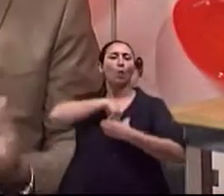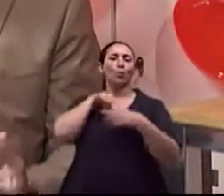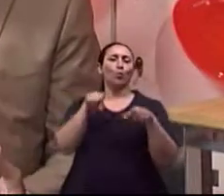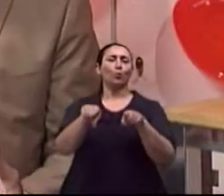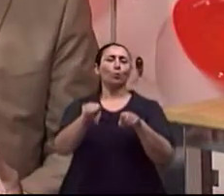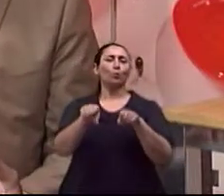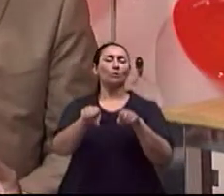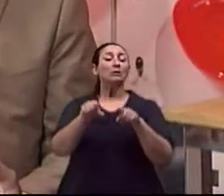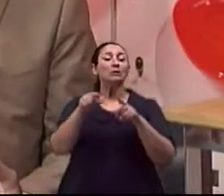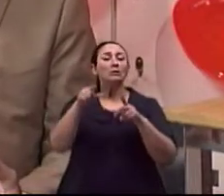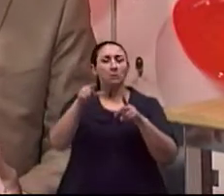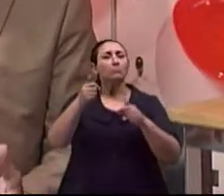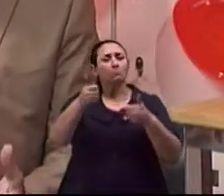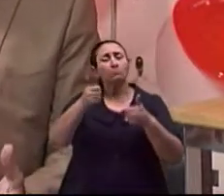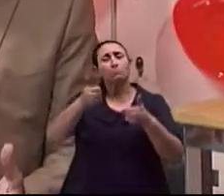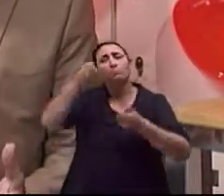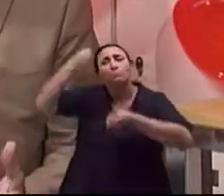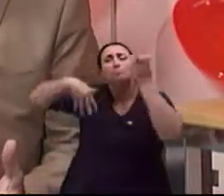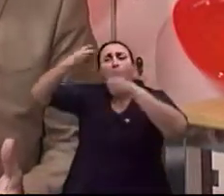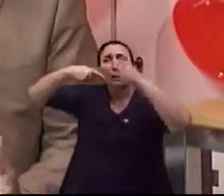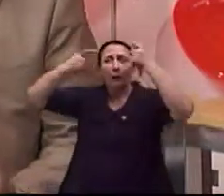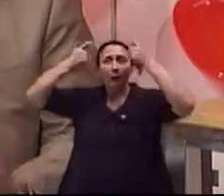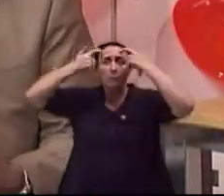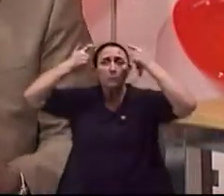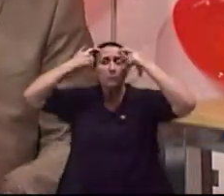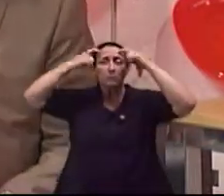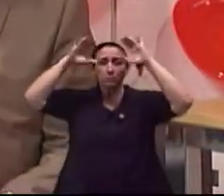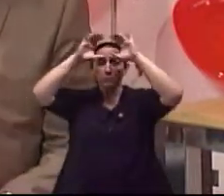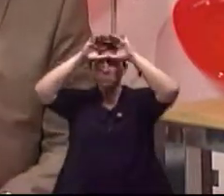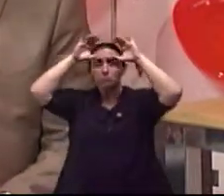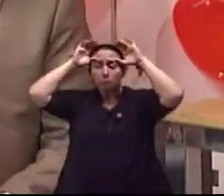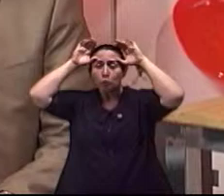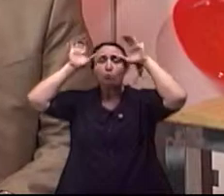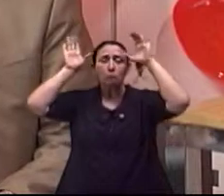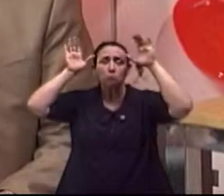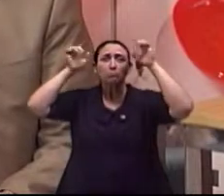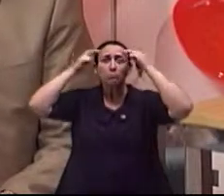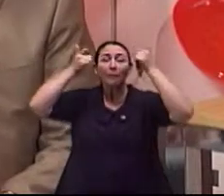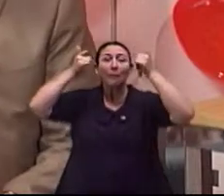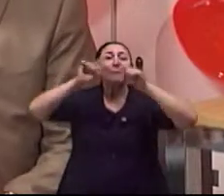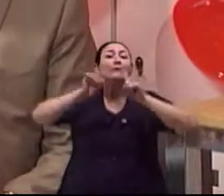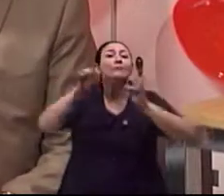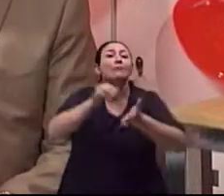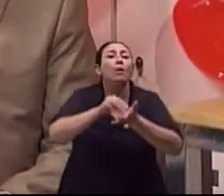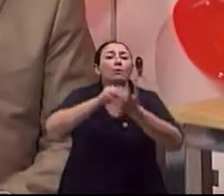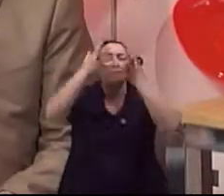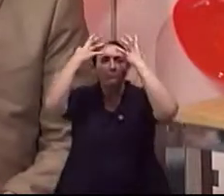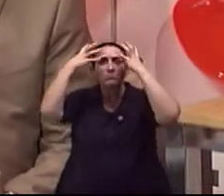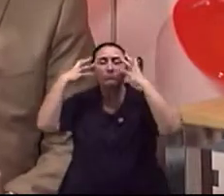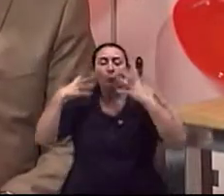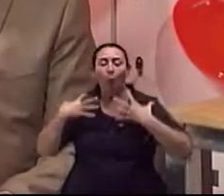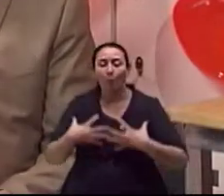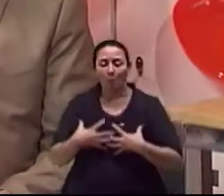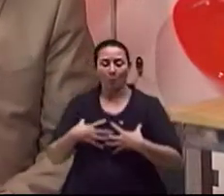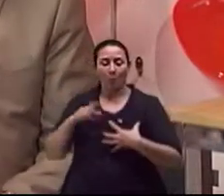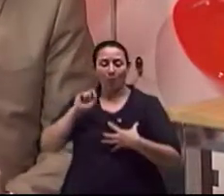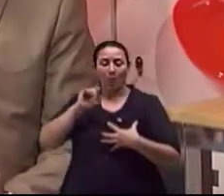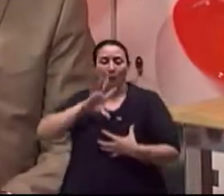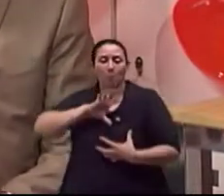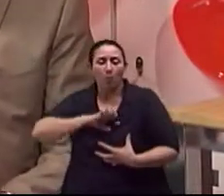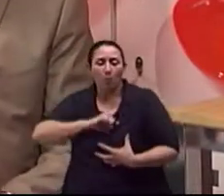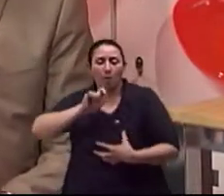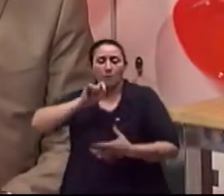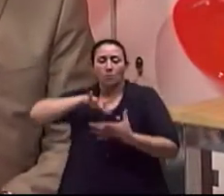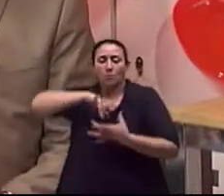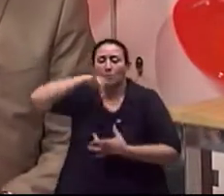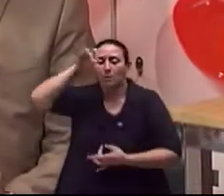humano precisa entender-se além de si precisa buscar além de si precisa compreender o que é o amor O que é espiritualidade O que é